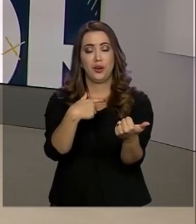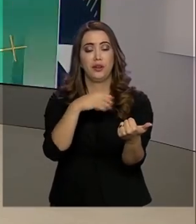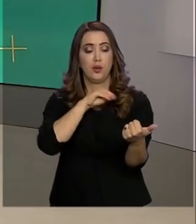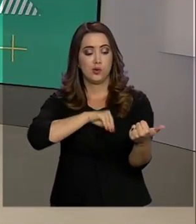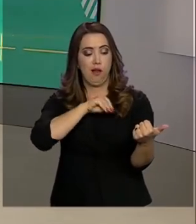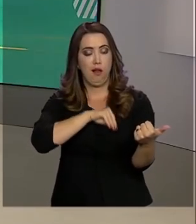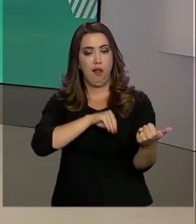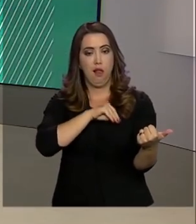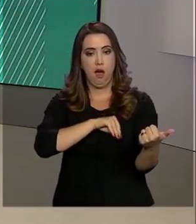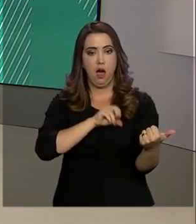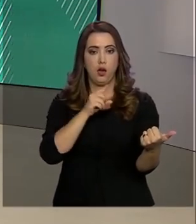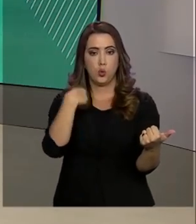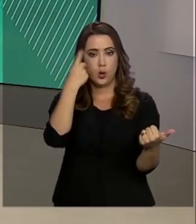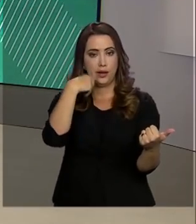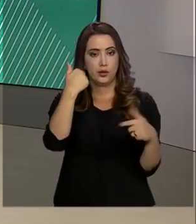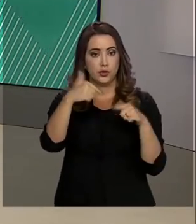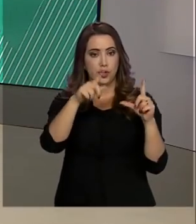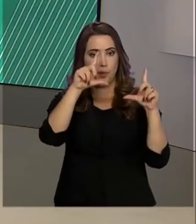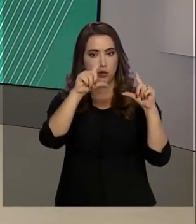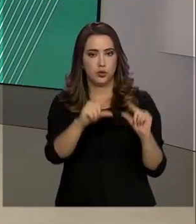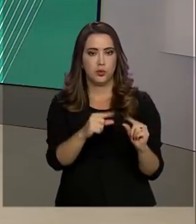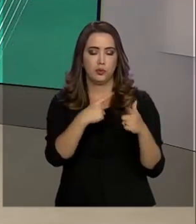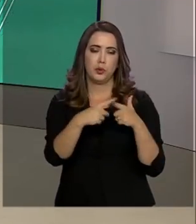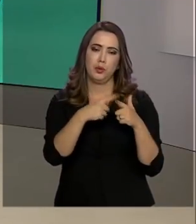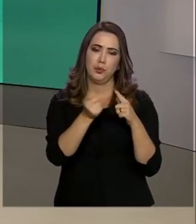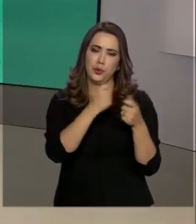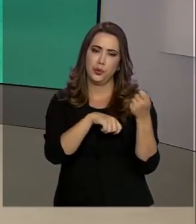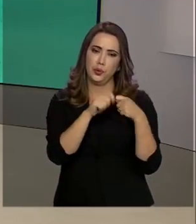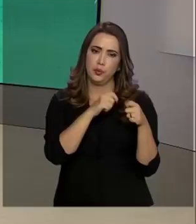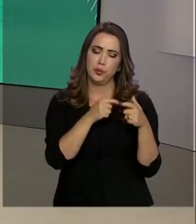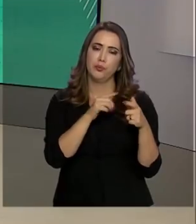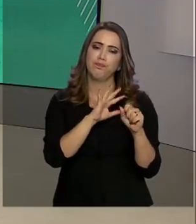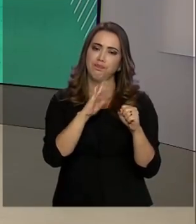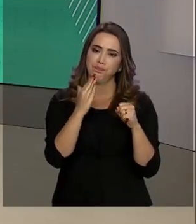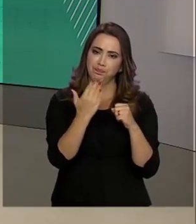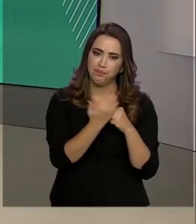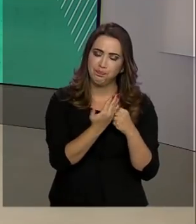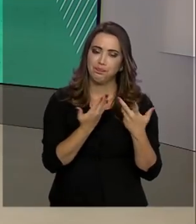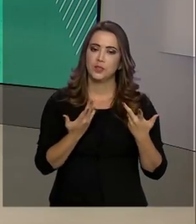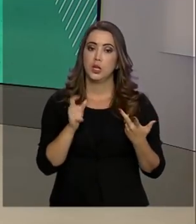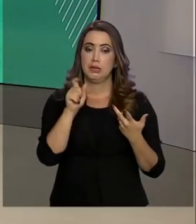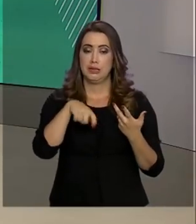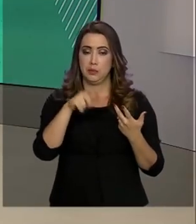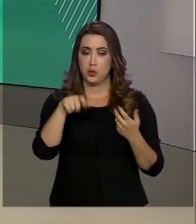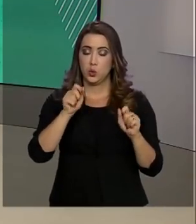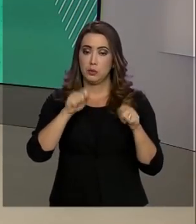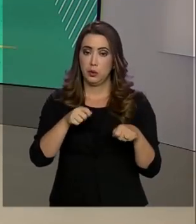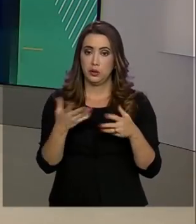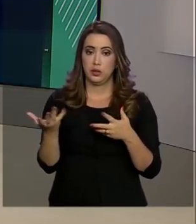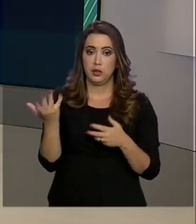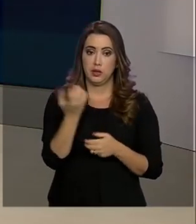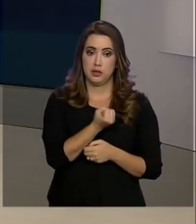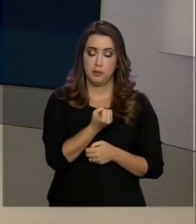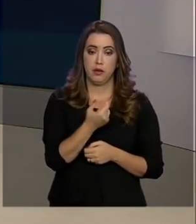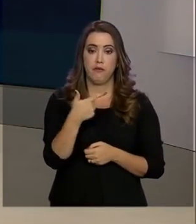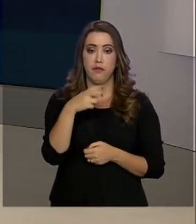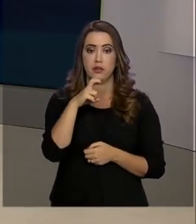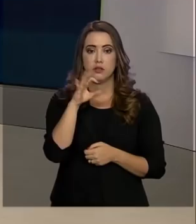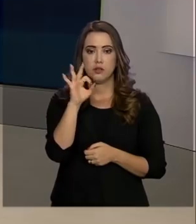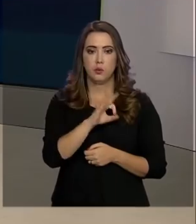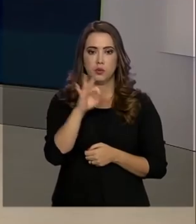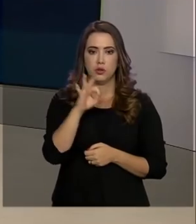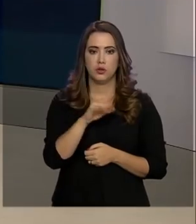salário reduzidos por causa da crise econômica causada pelo coronavírus. Essas pessoas poderão receber 25%